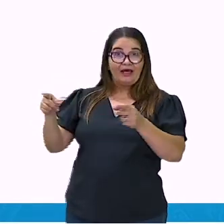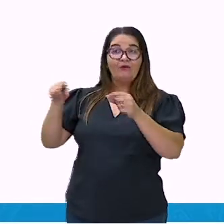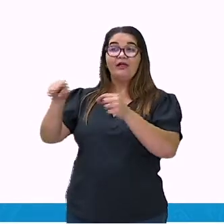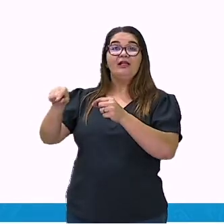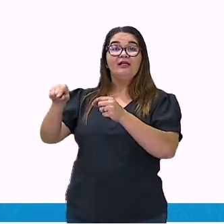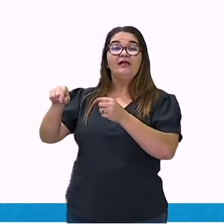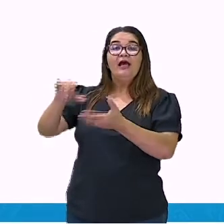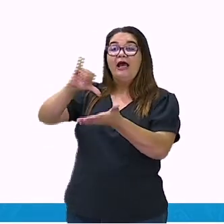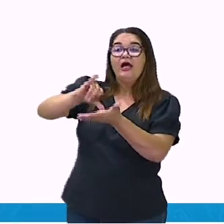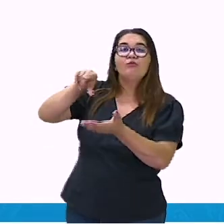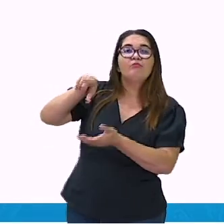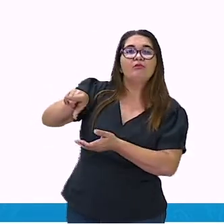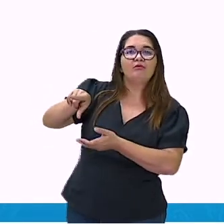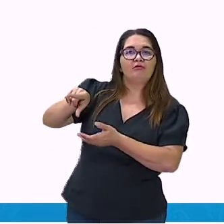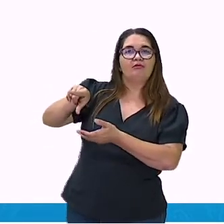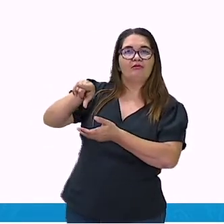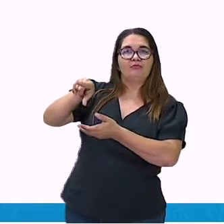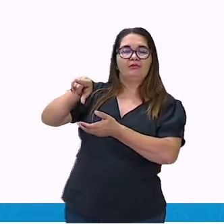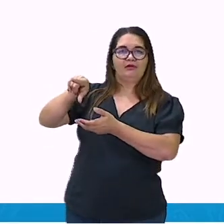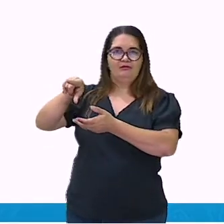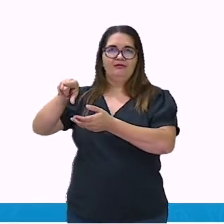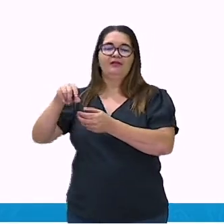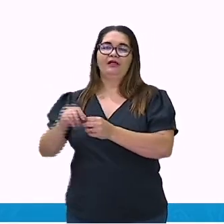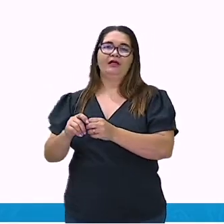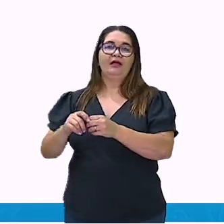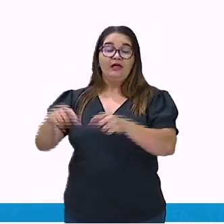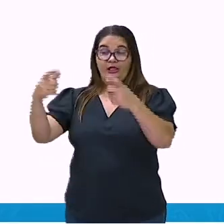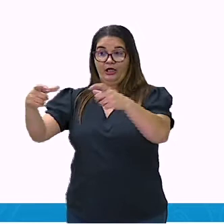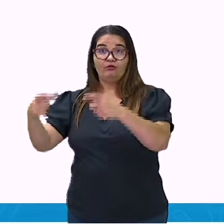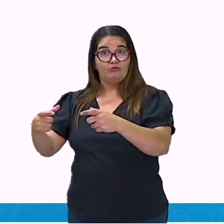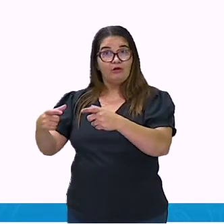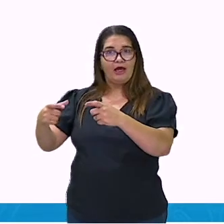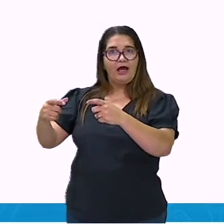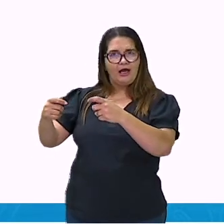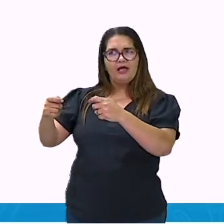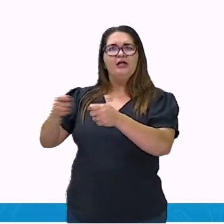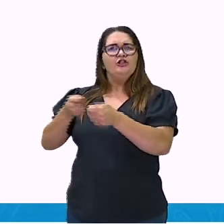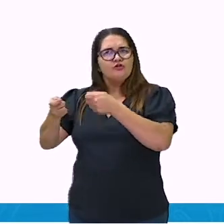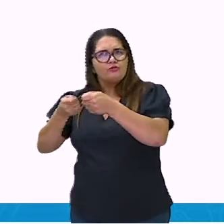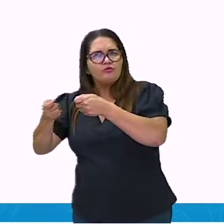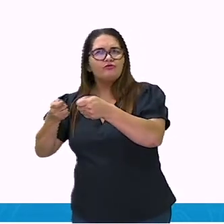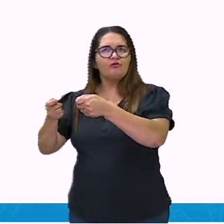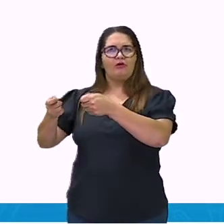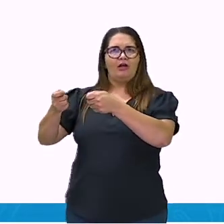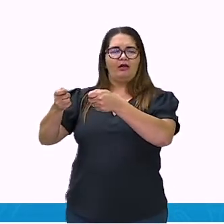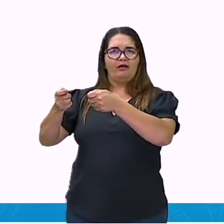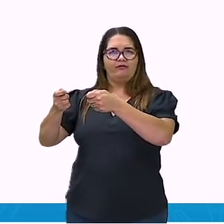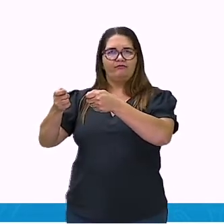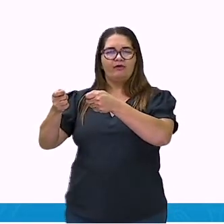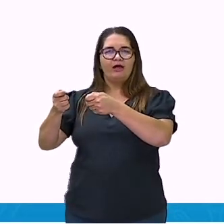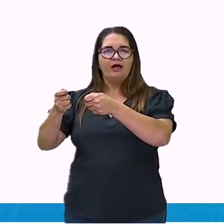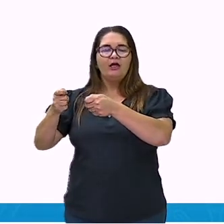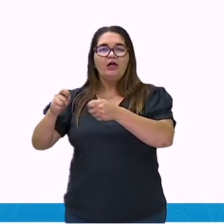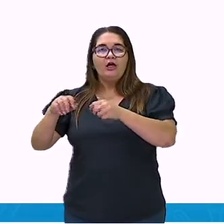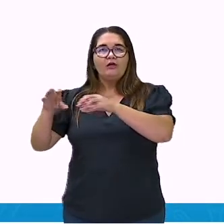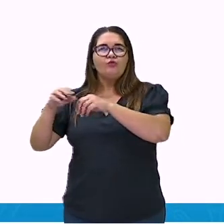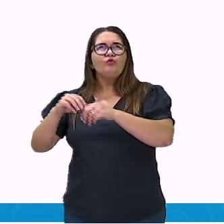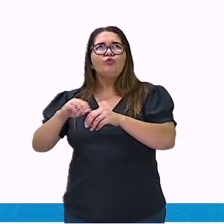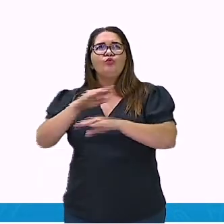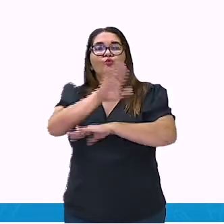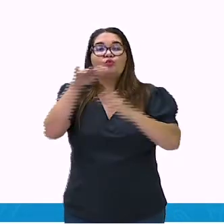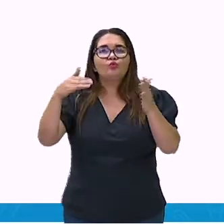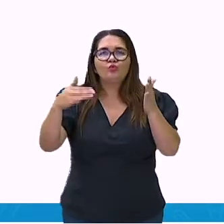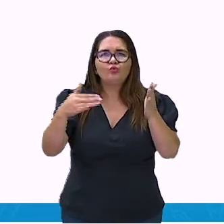pedaço das Minas Gerais e assim sucessivamente. O território brasileiro, ele